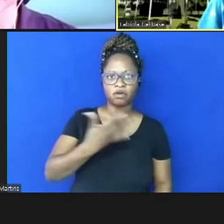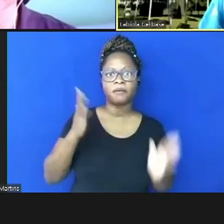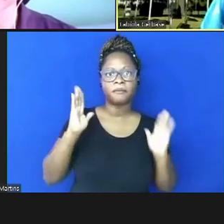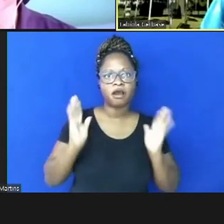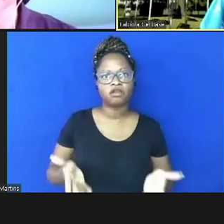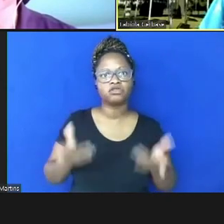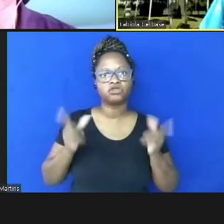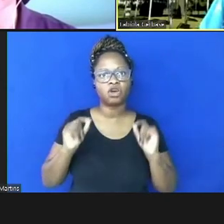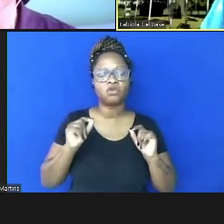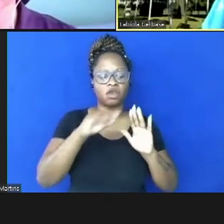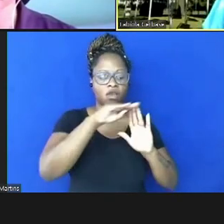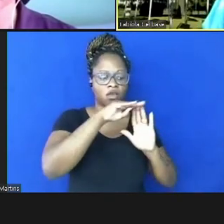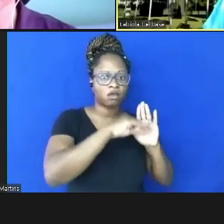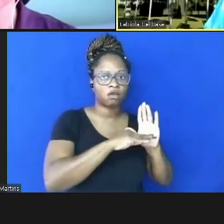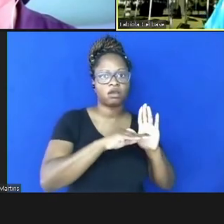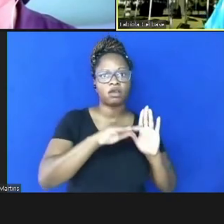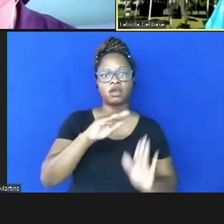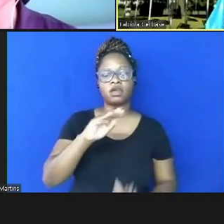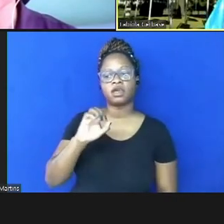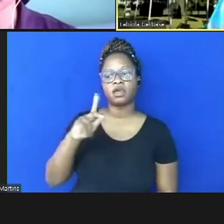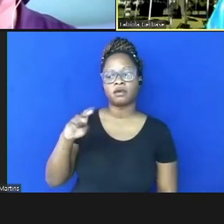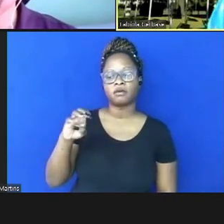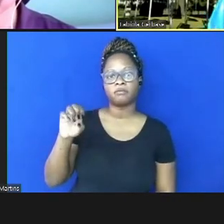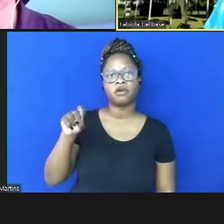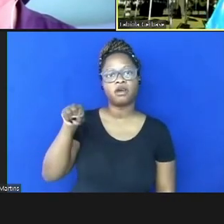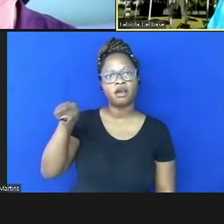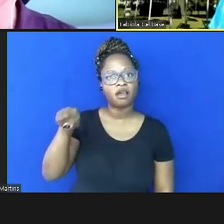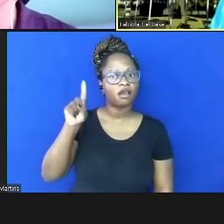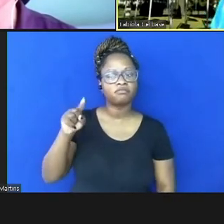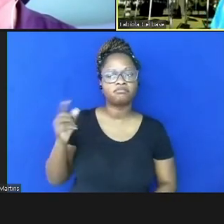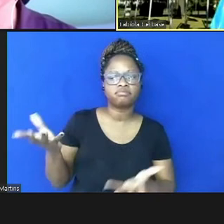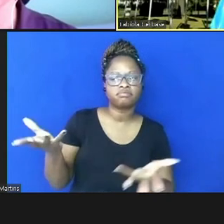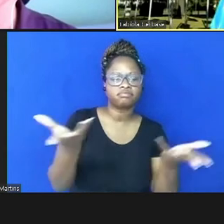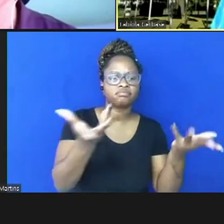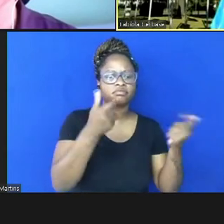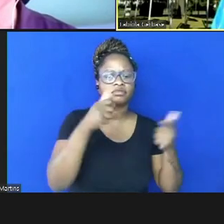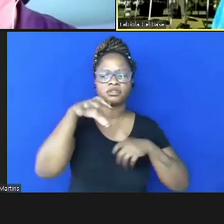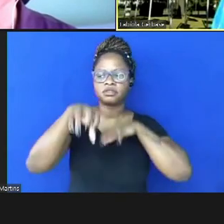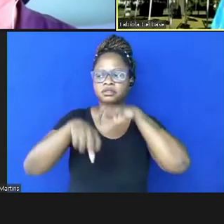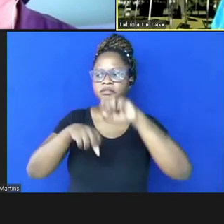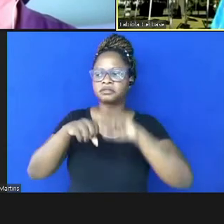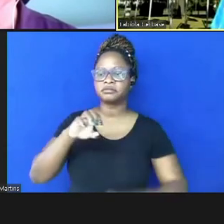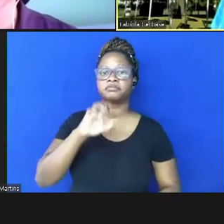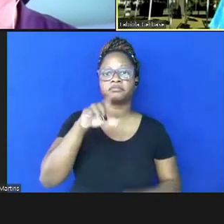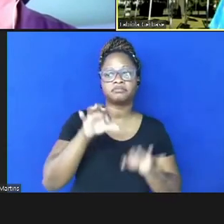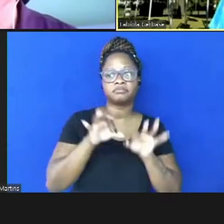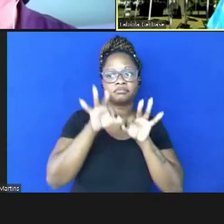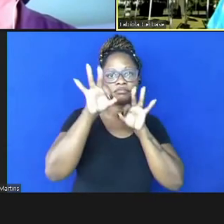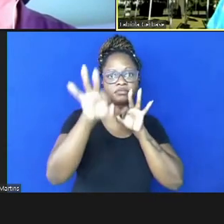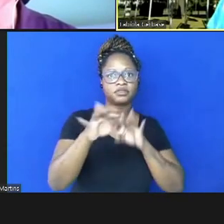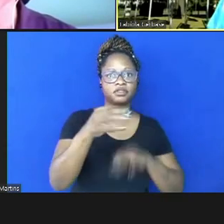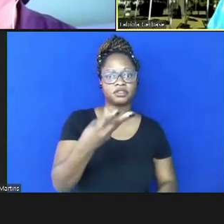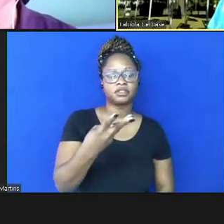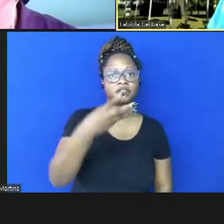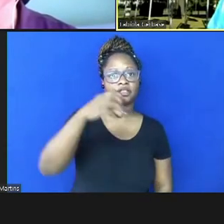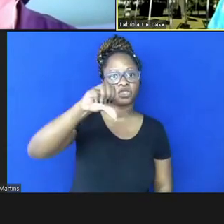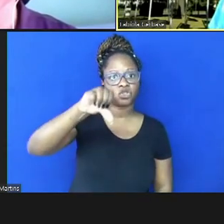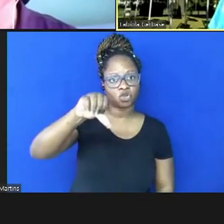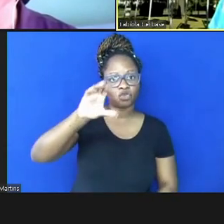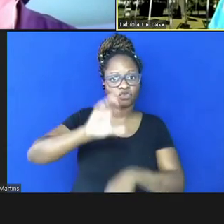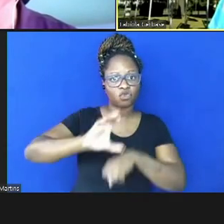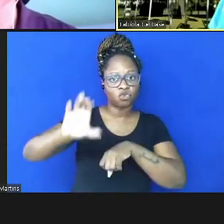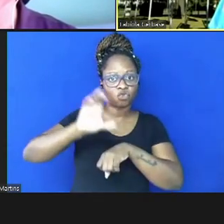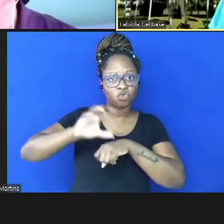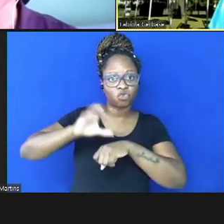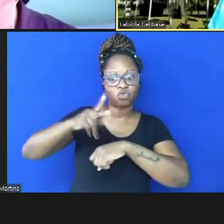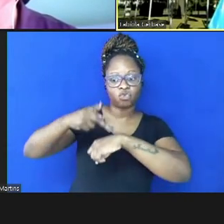chamado programa EPOS, que é uma curadoria do DAD, uma seleção de 39 cursos de Master e Doutorado